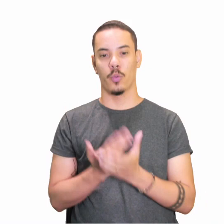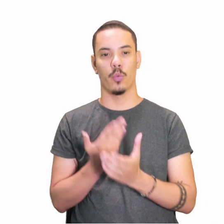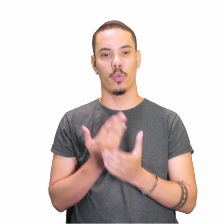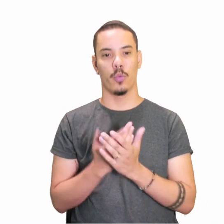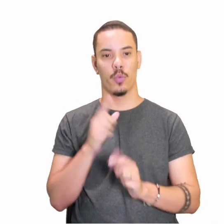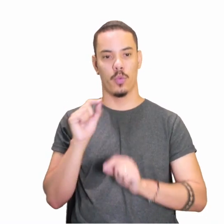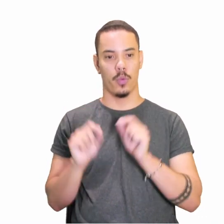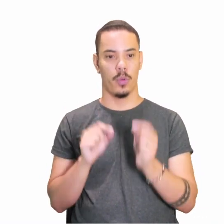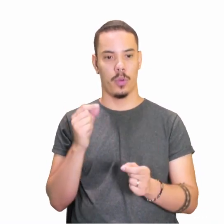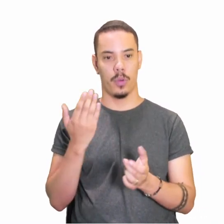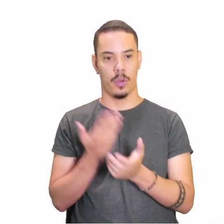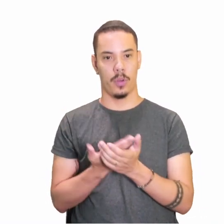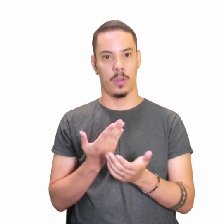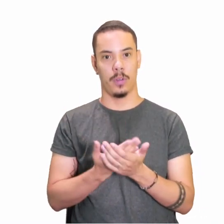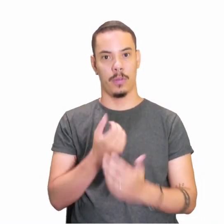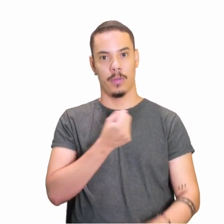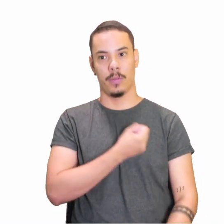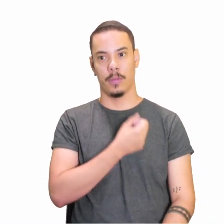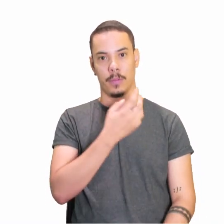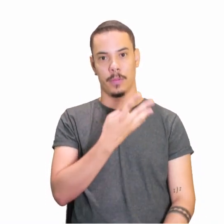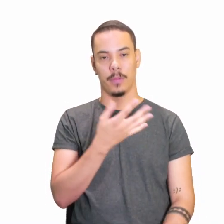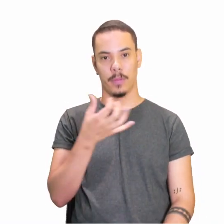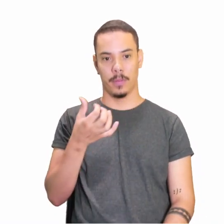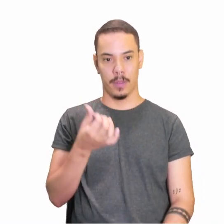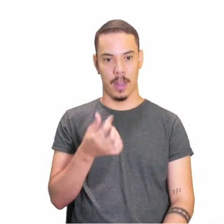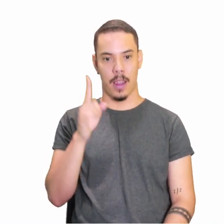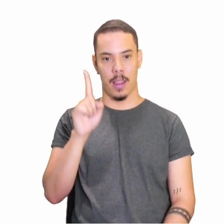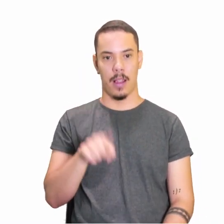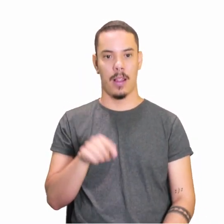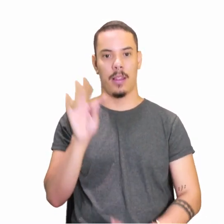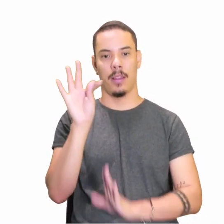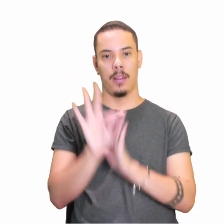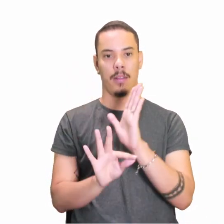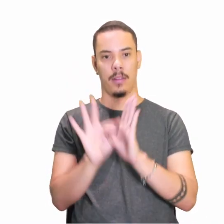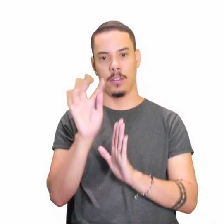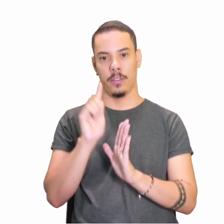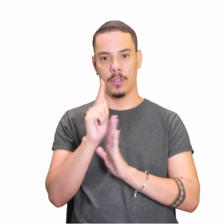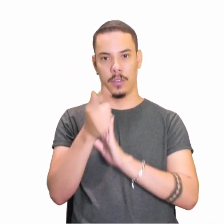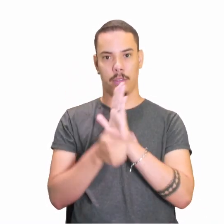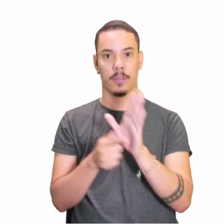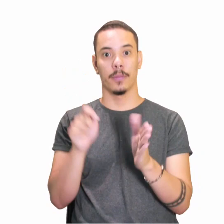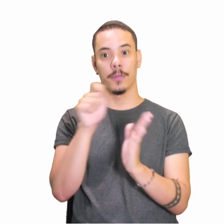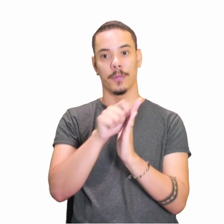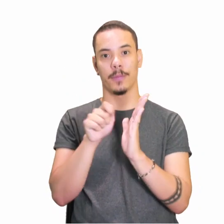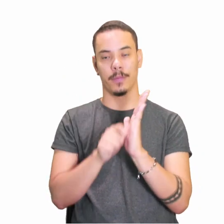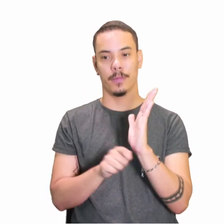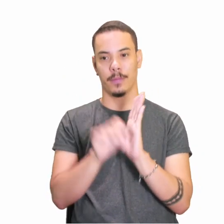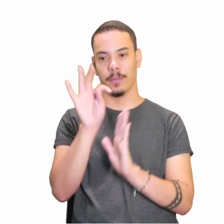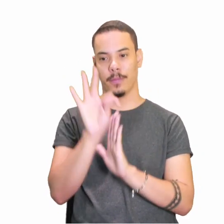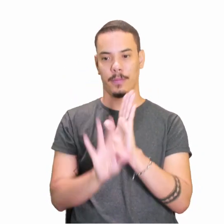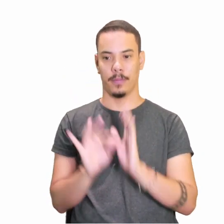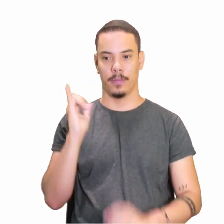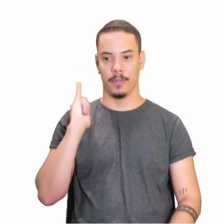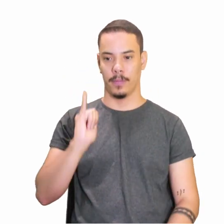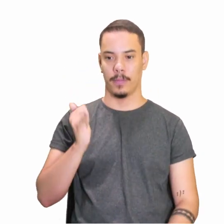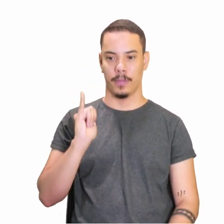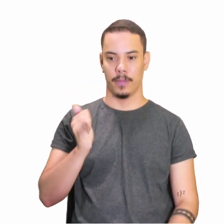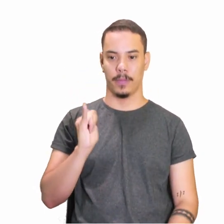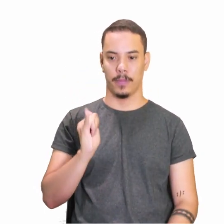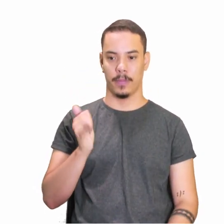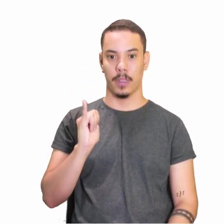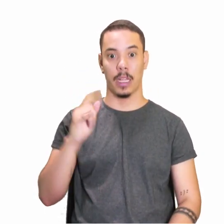só, aula 46, gênero textual e produção de texto, narração.